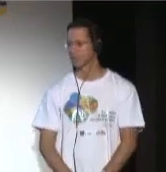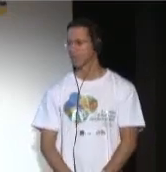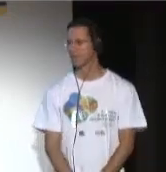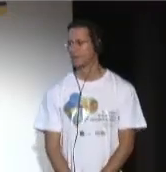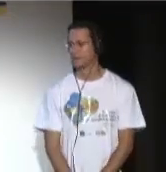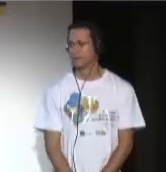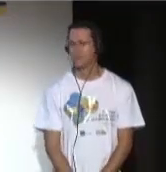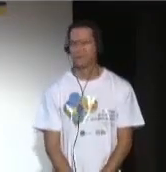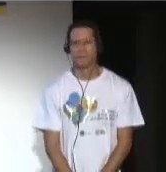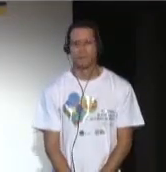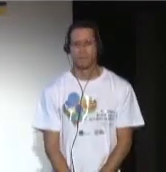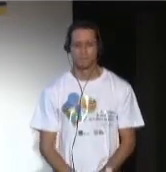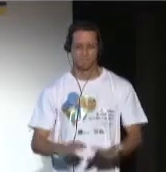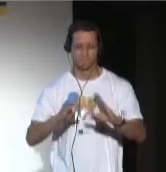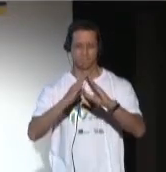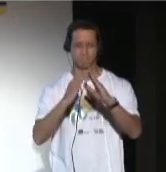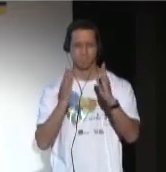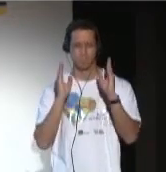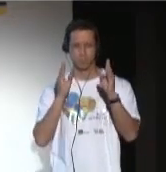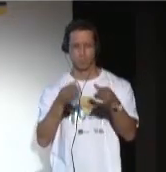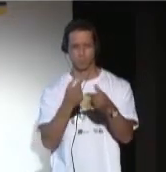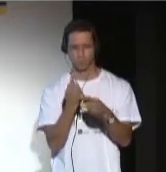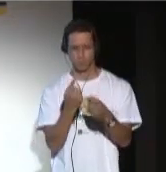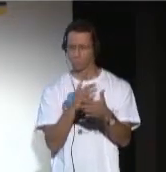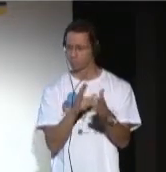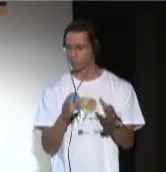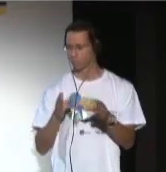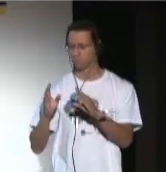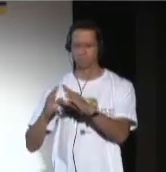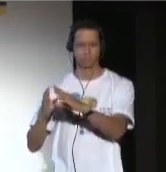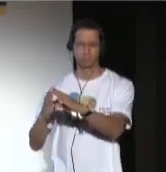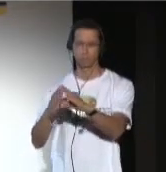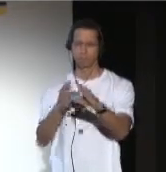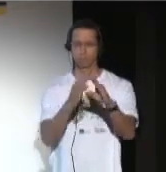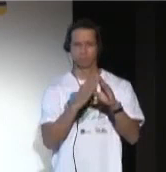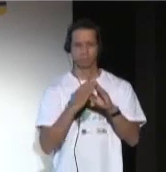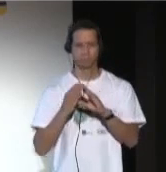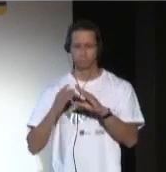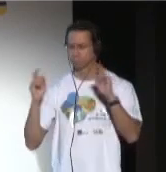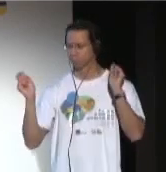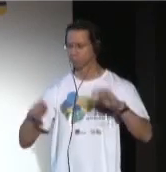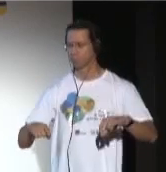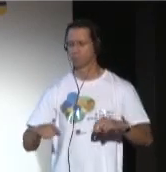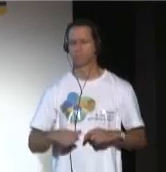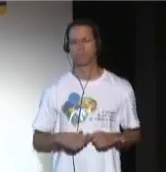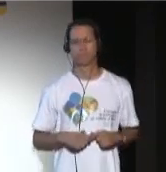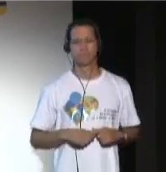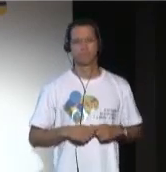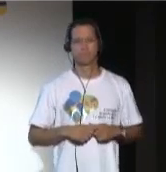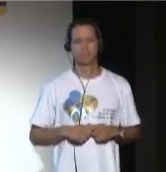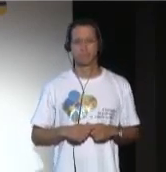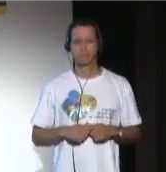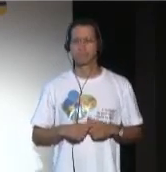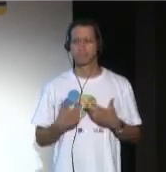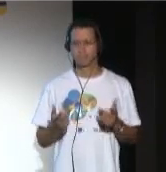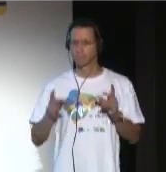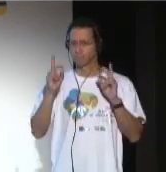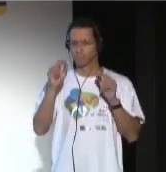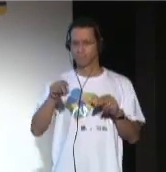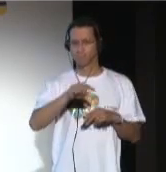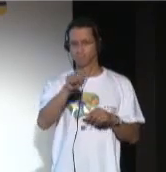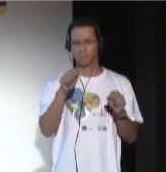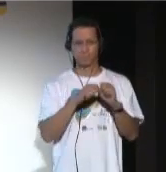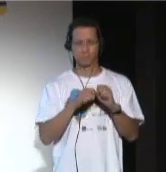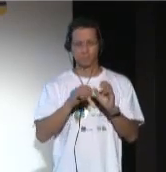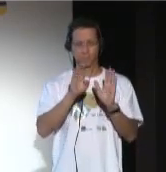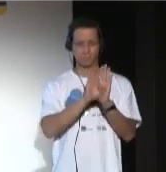Não dá para construir só uma casa. Dá para construir uma vila inteira com esses blocos. Que é o que vocês fizeram com a Base